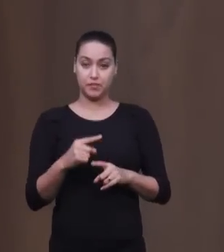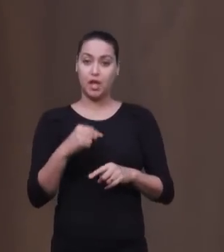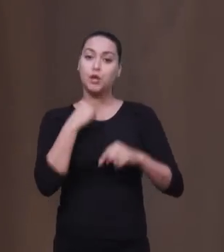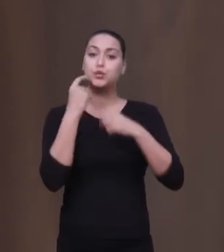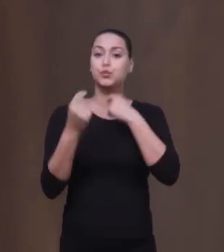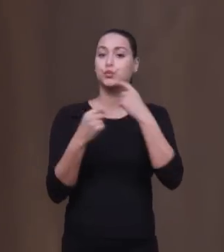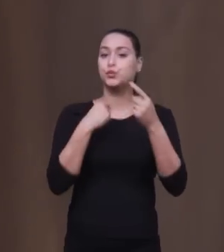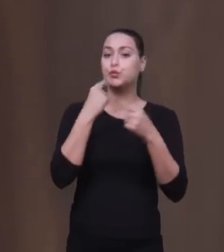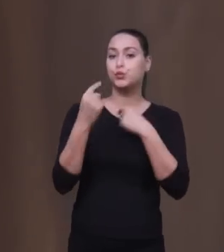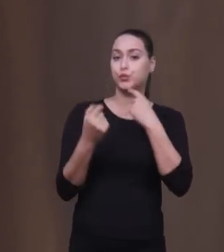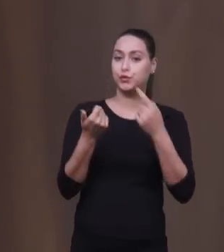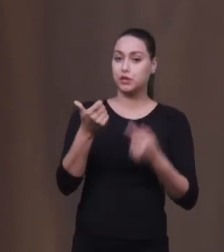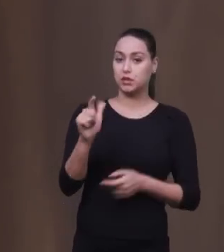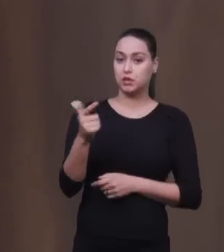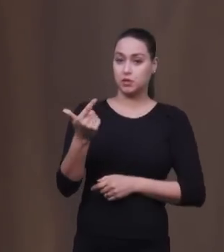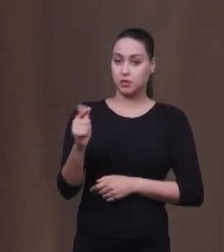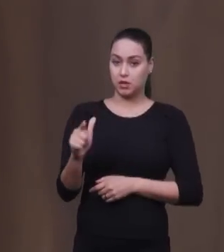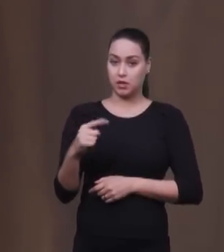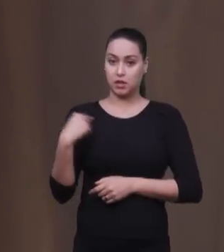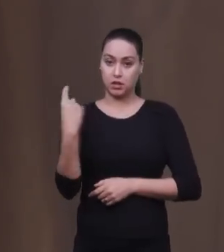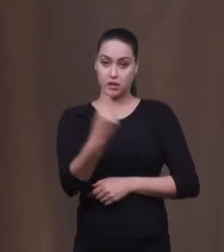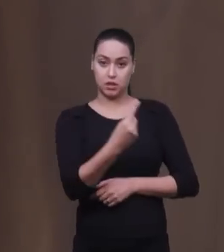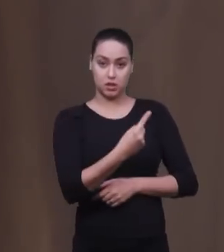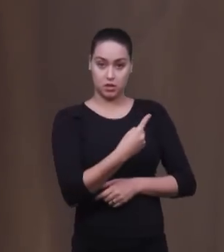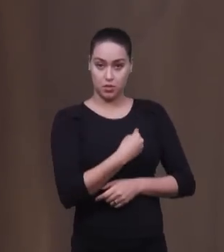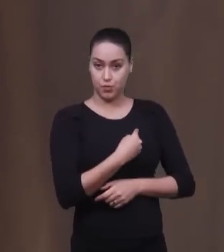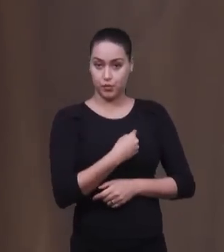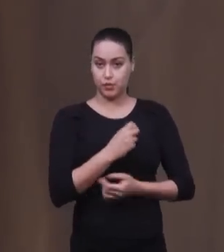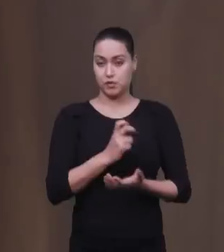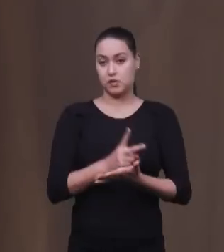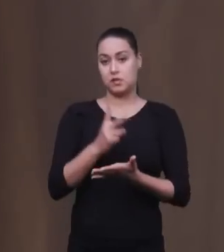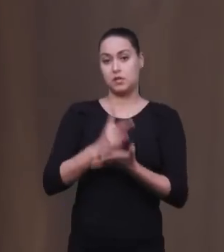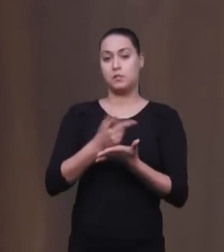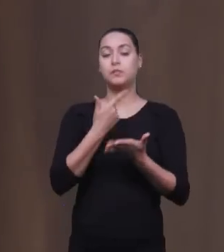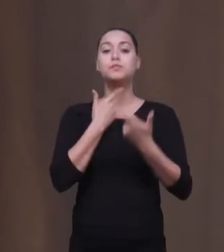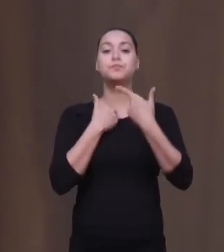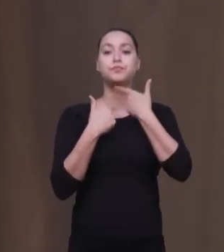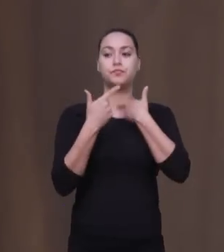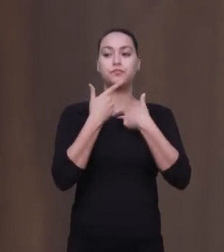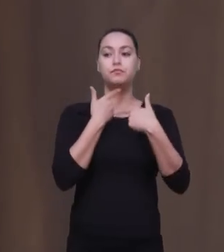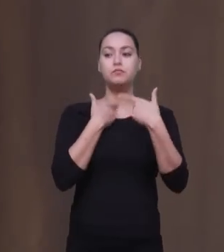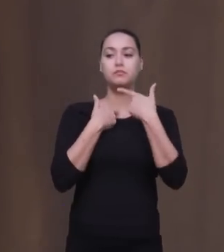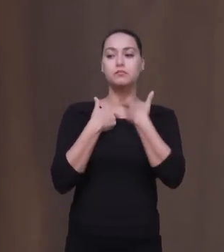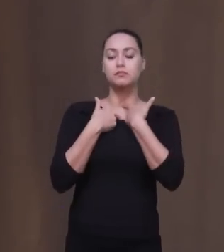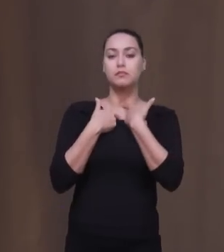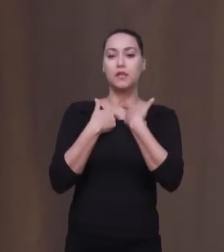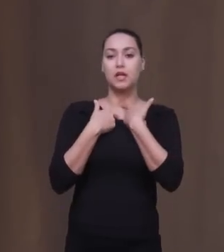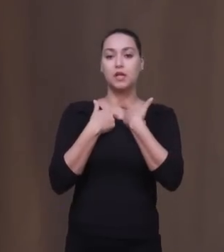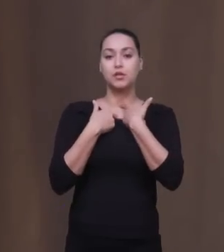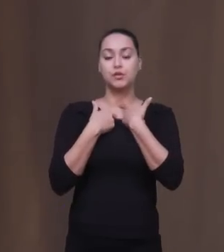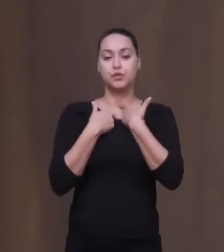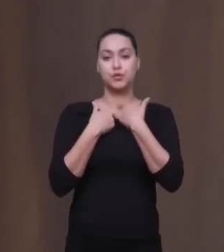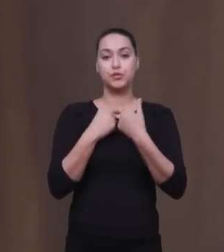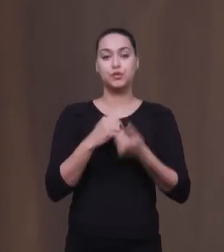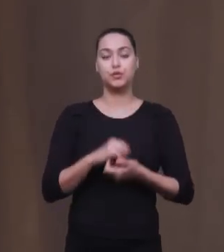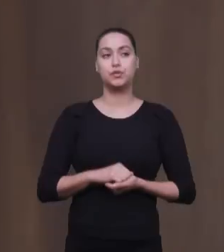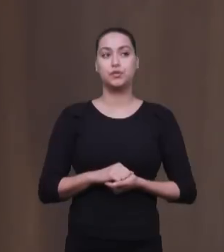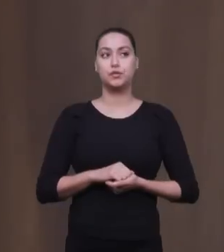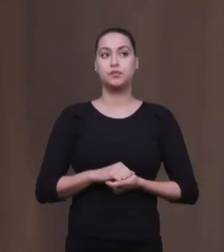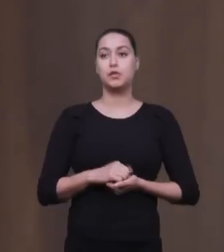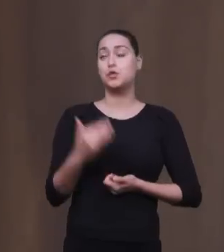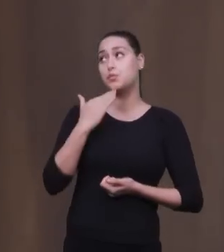não resta dúvida de que da nossa parte nós sempre estamos desejosos de